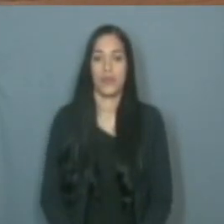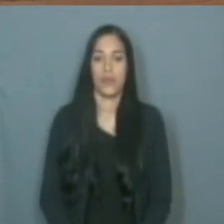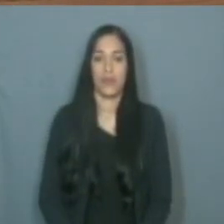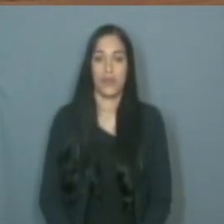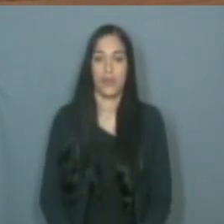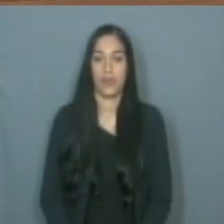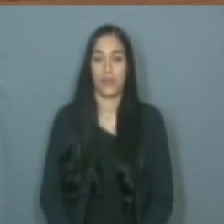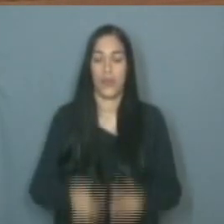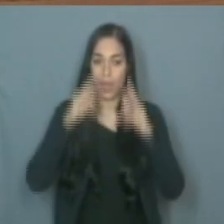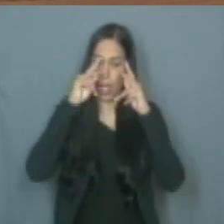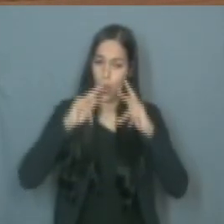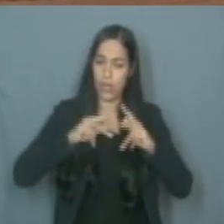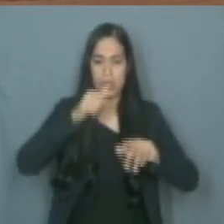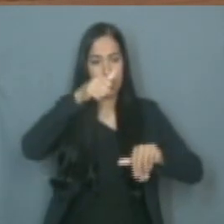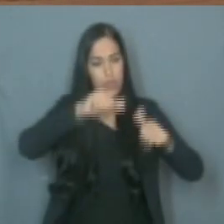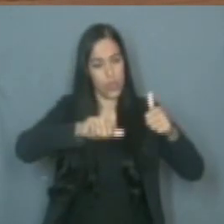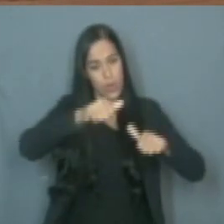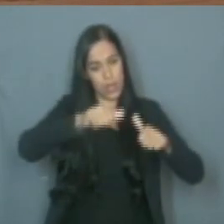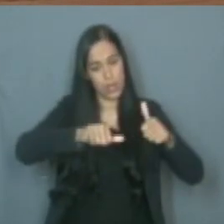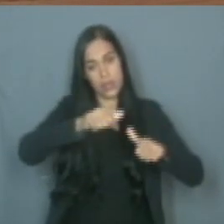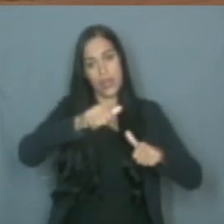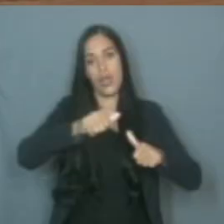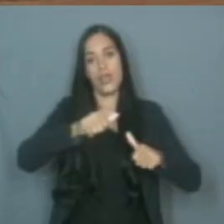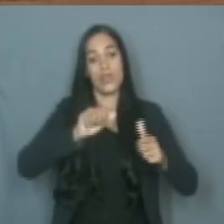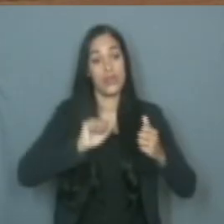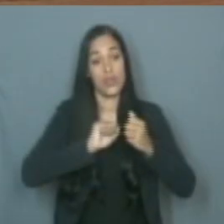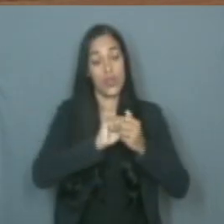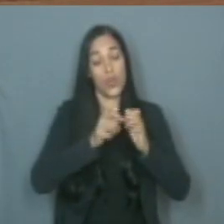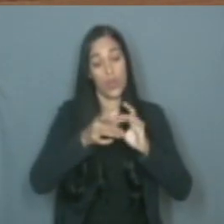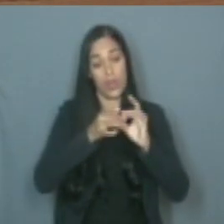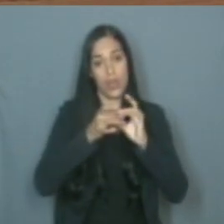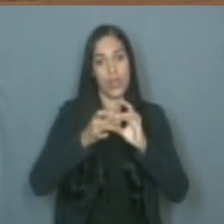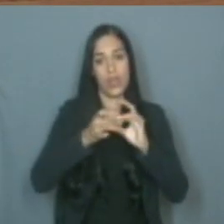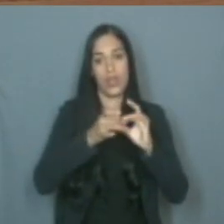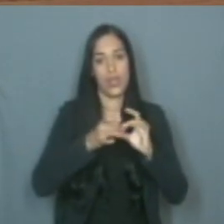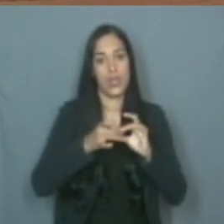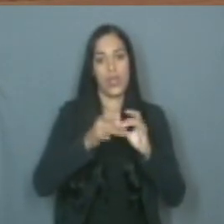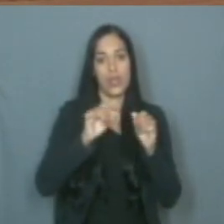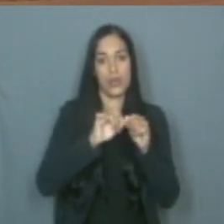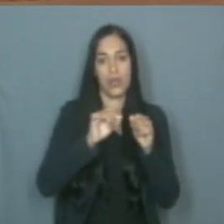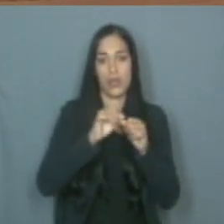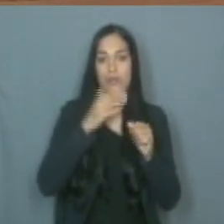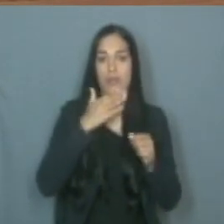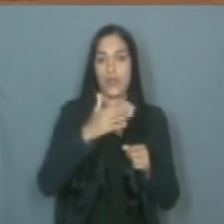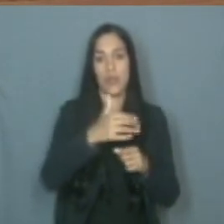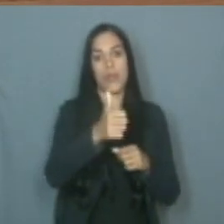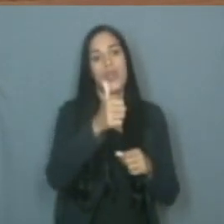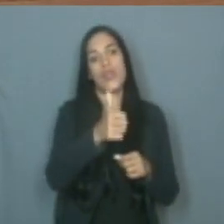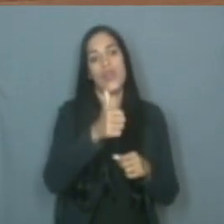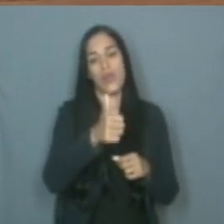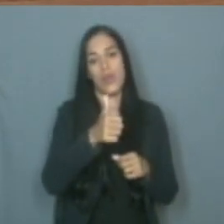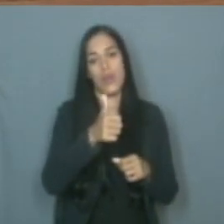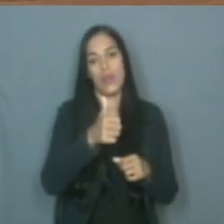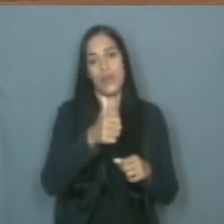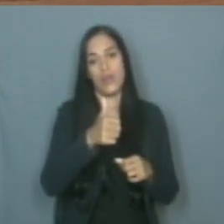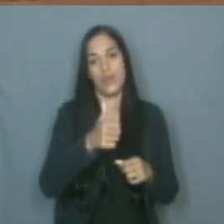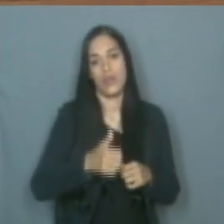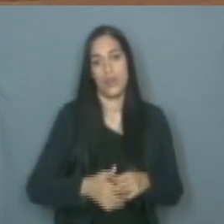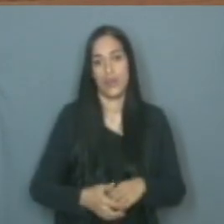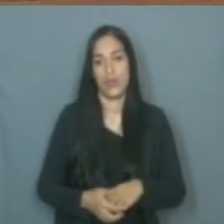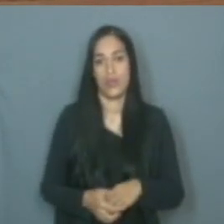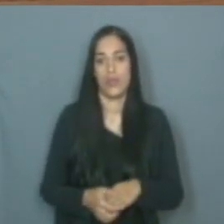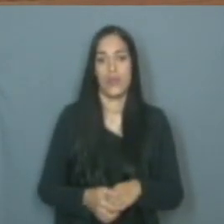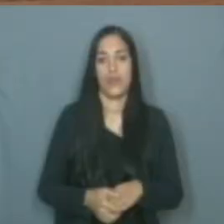as qualidades do outro, ou se juntar com o outro para fazer o melhor, não é demérito, não.